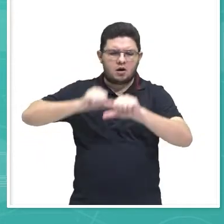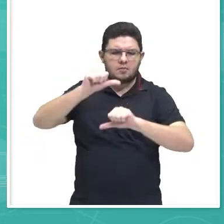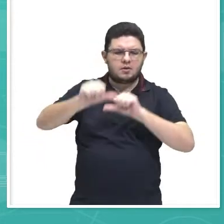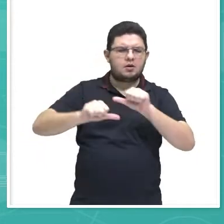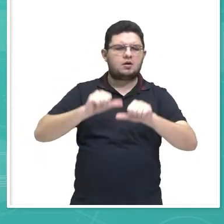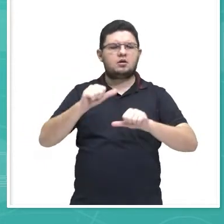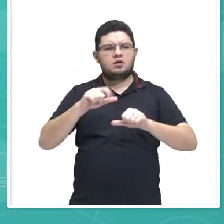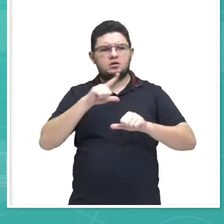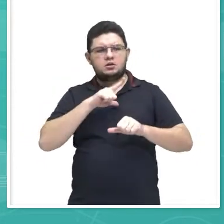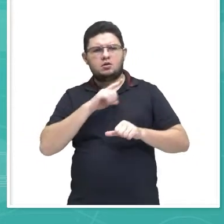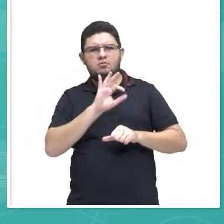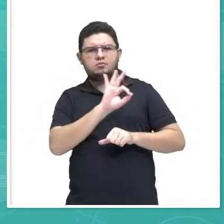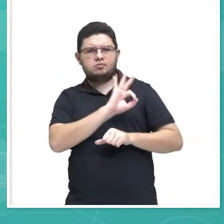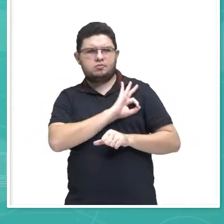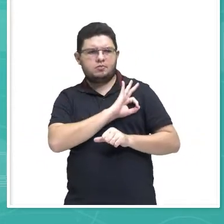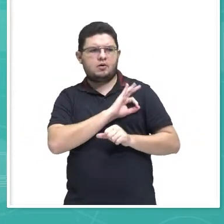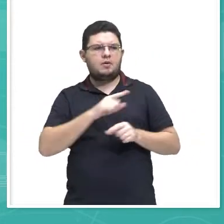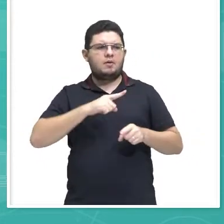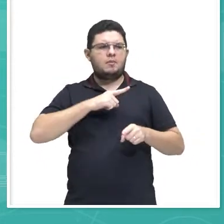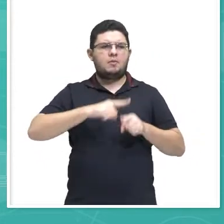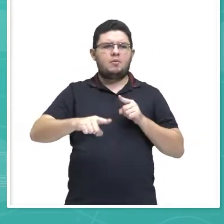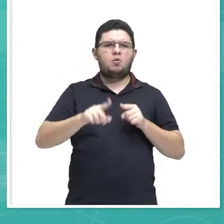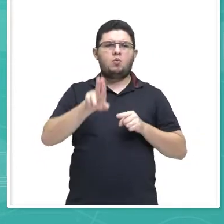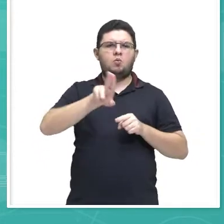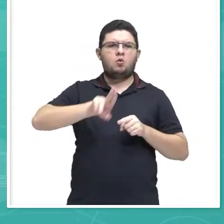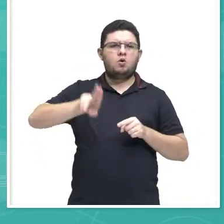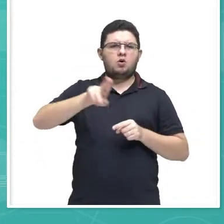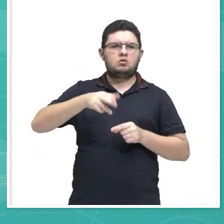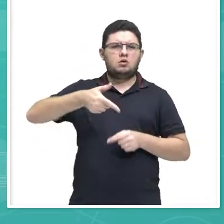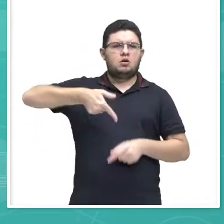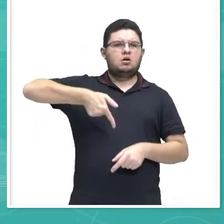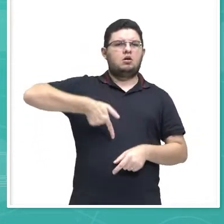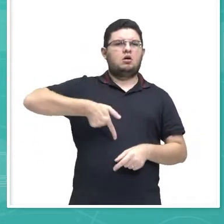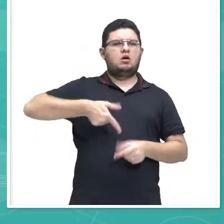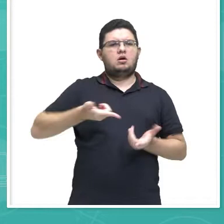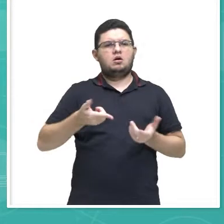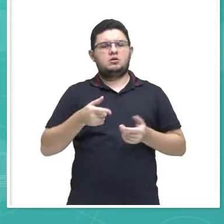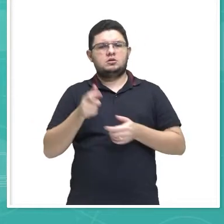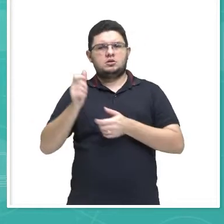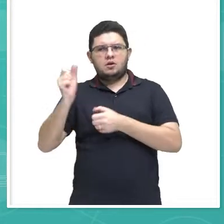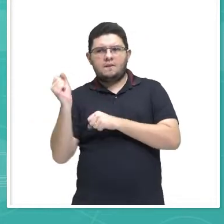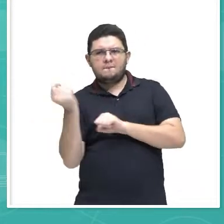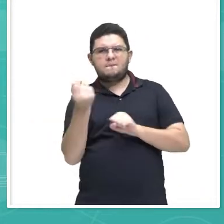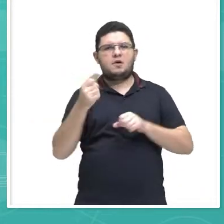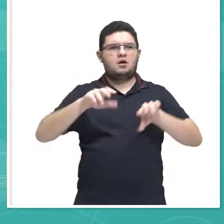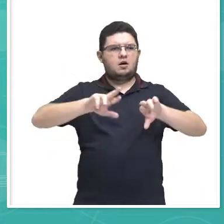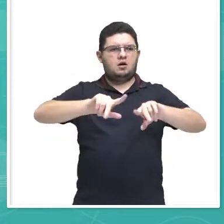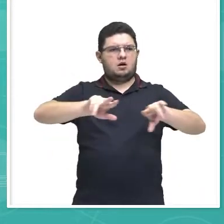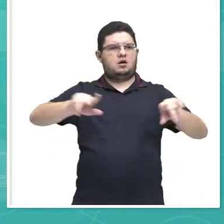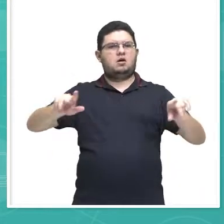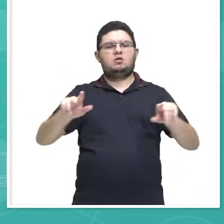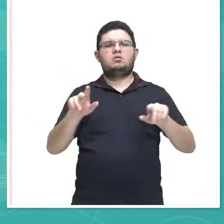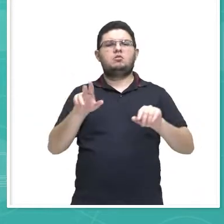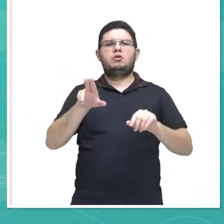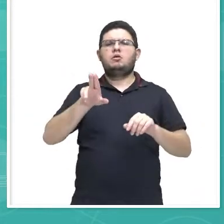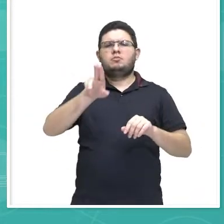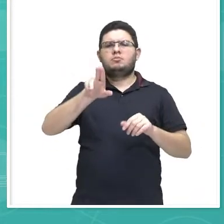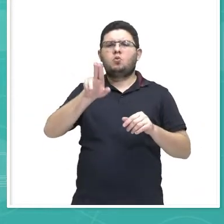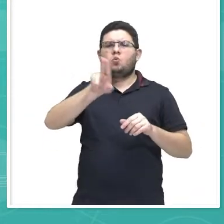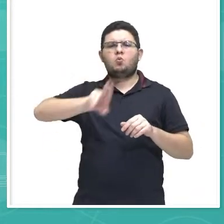já começavam a proibir o uso de armas, de espadas em público, já começava